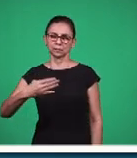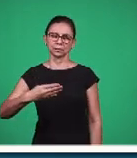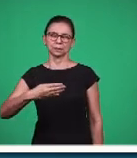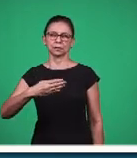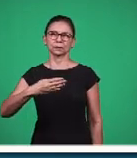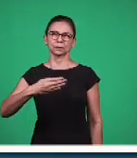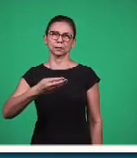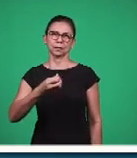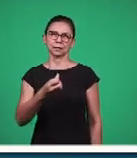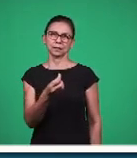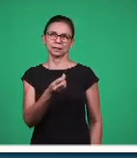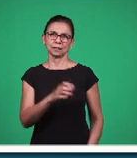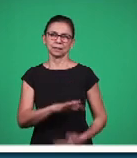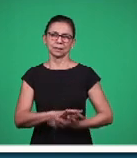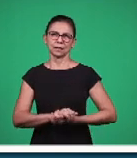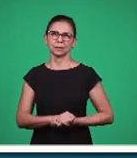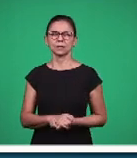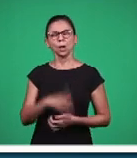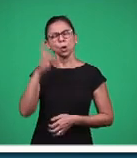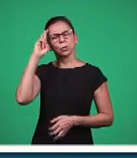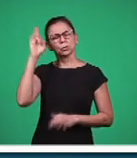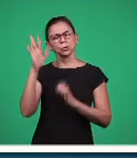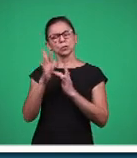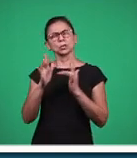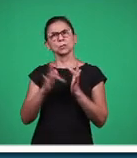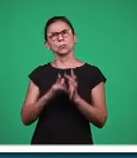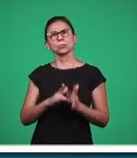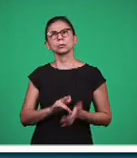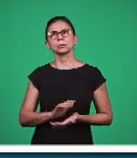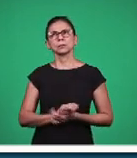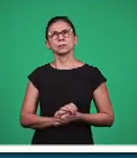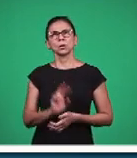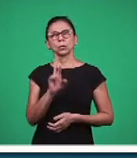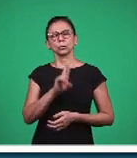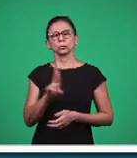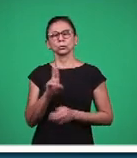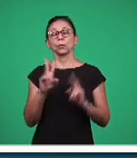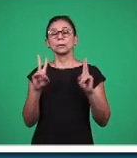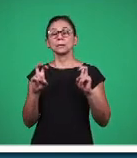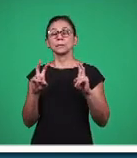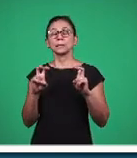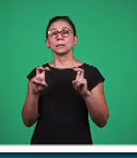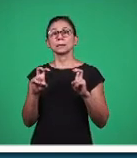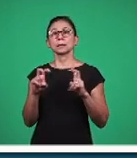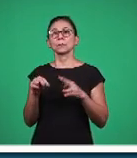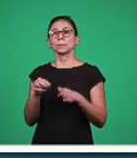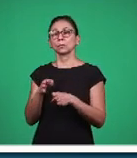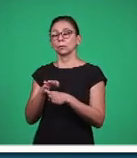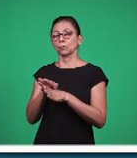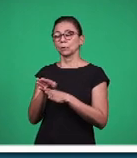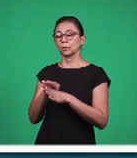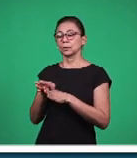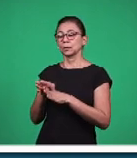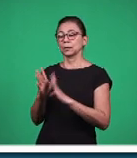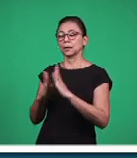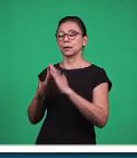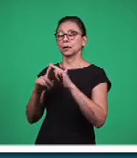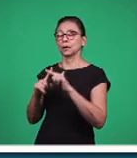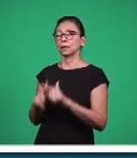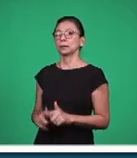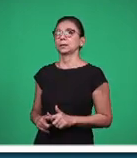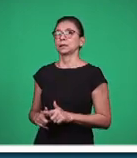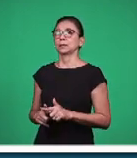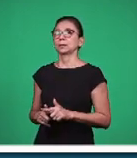qual a expressão usada pelo Senhor Jesus para advertir a sua igreja quanto ao momento